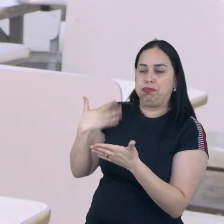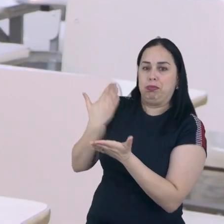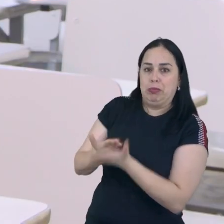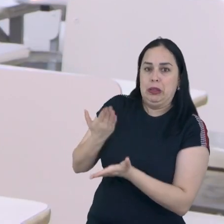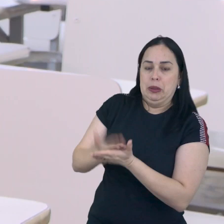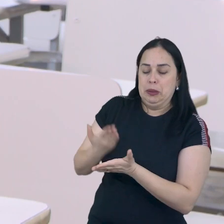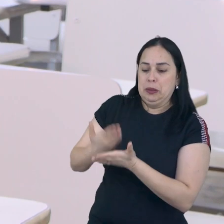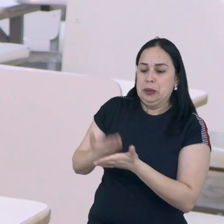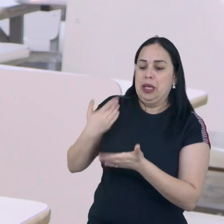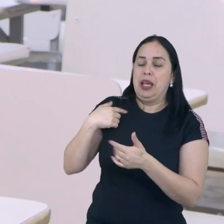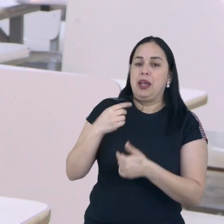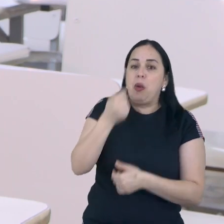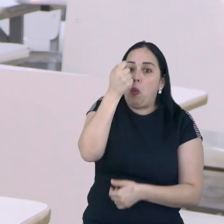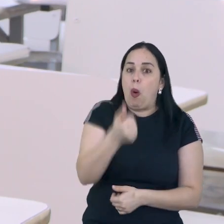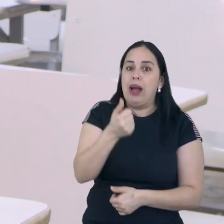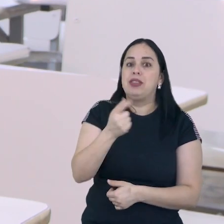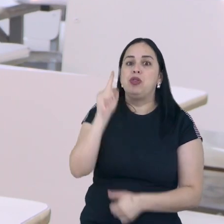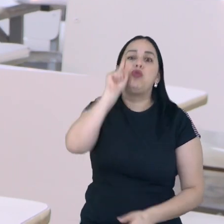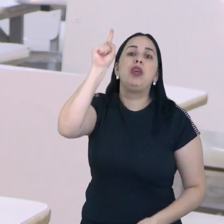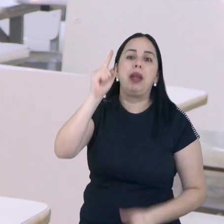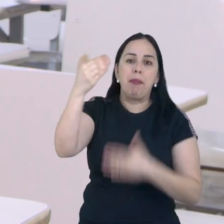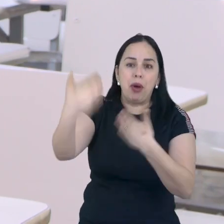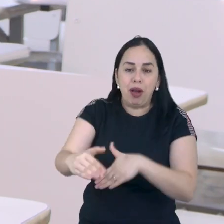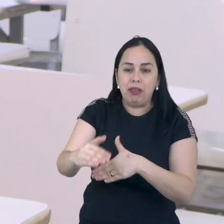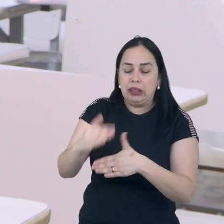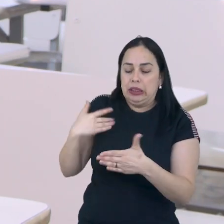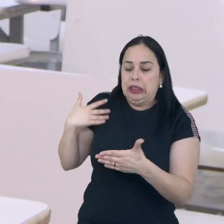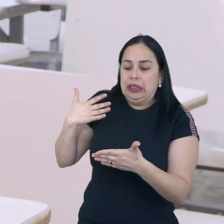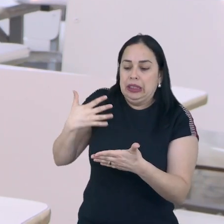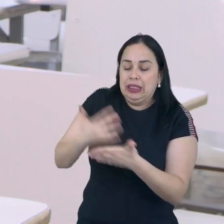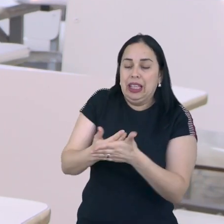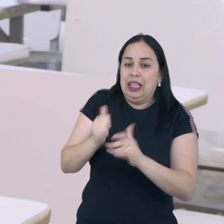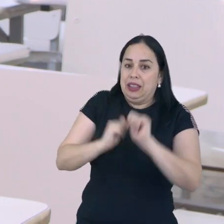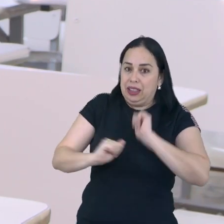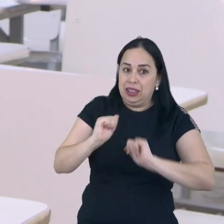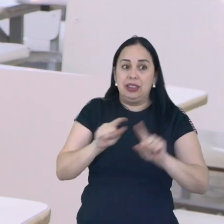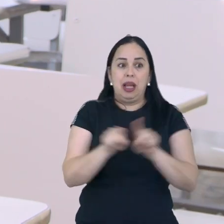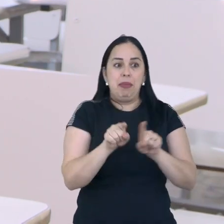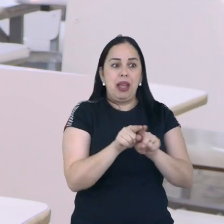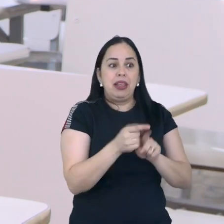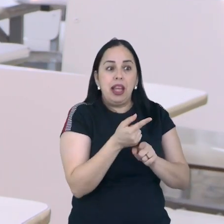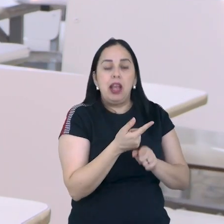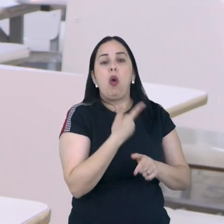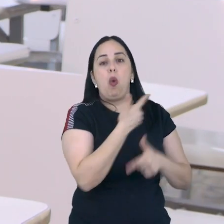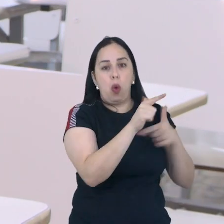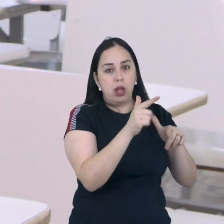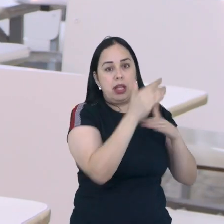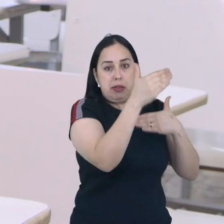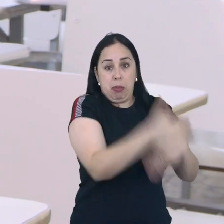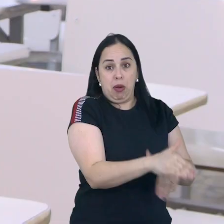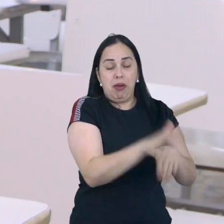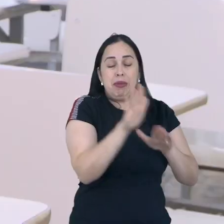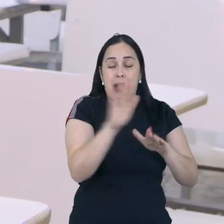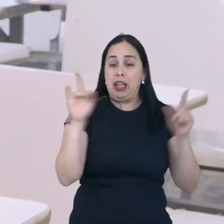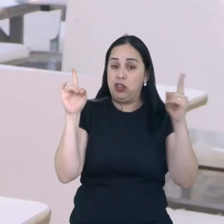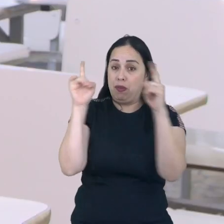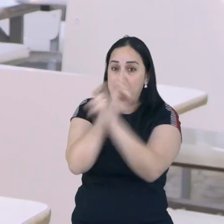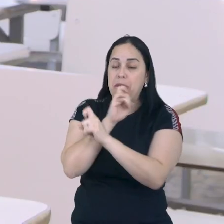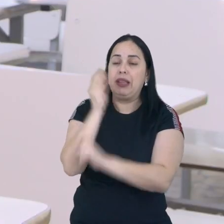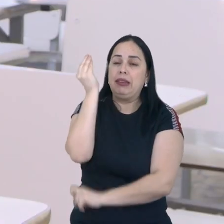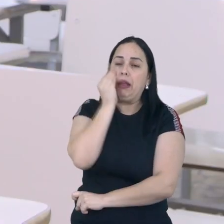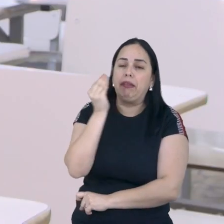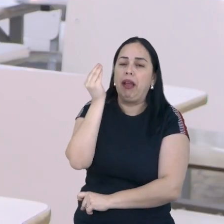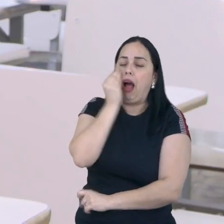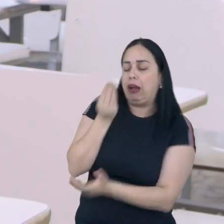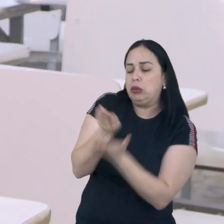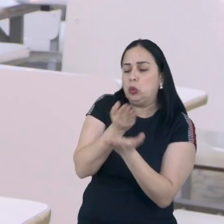ano e vai chegando cada vez mais próximo, a gente vai ficando nervoso, né? Então, assim, é muito difícil controlar, além de que tem outras provas antes, então